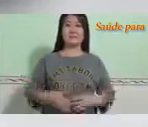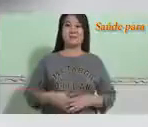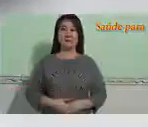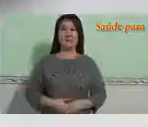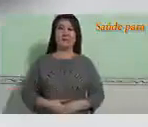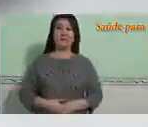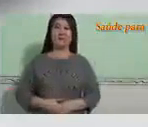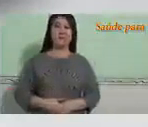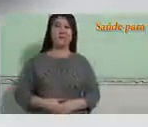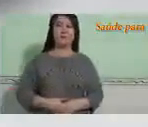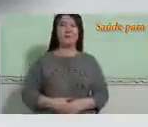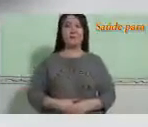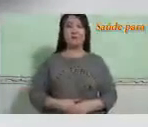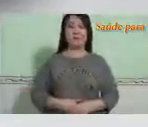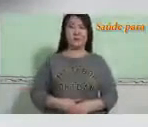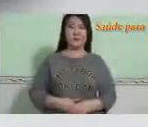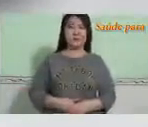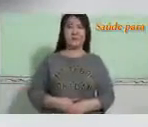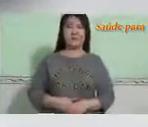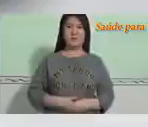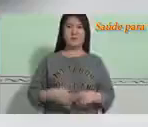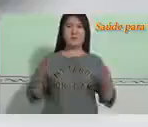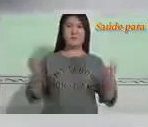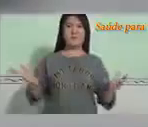mais adequado.